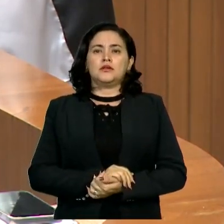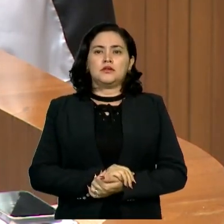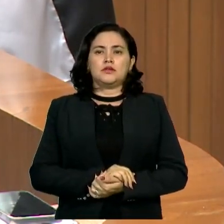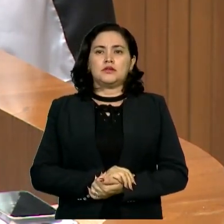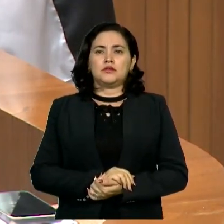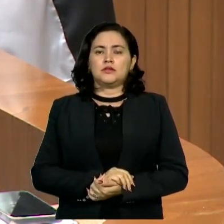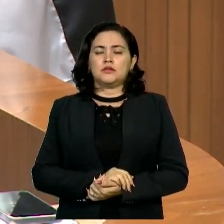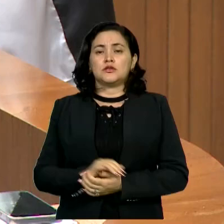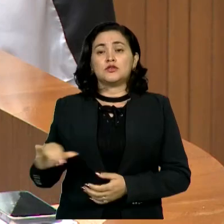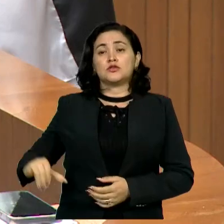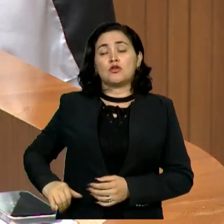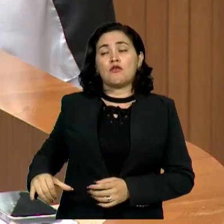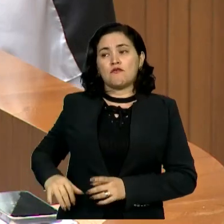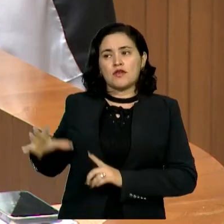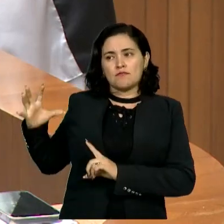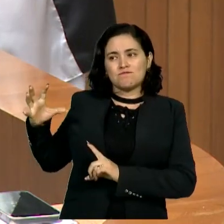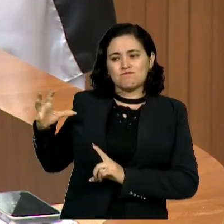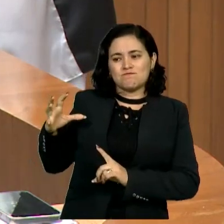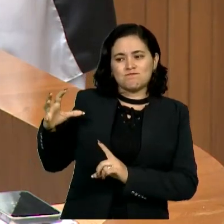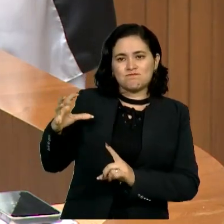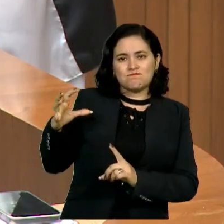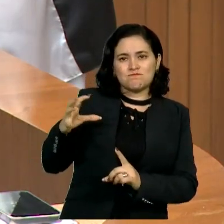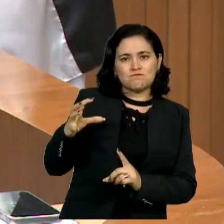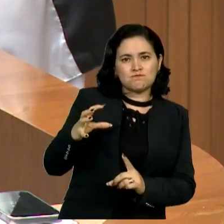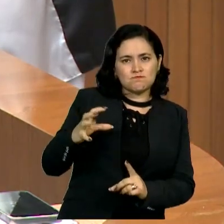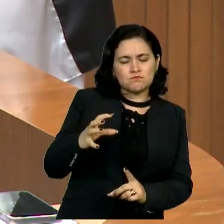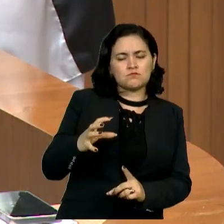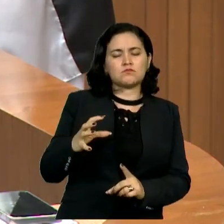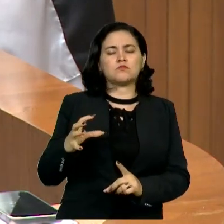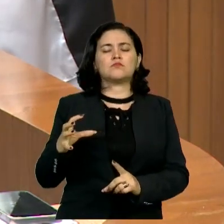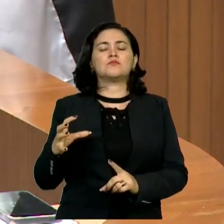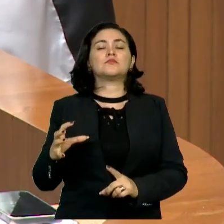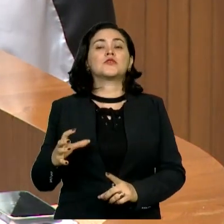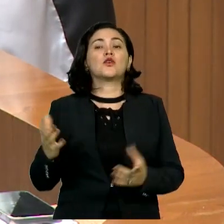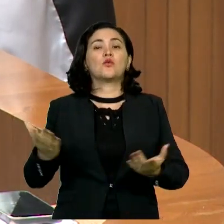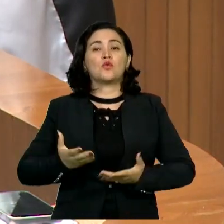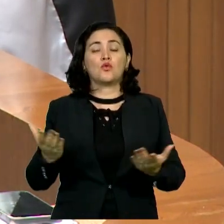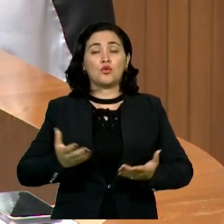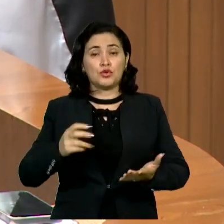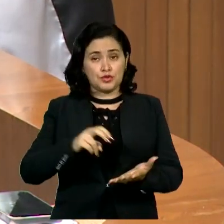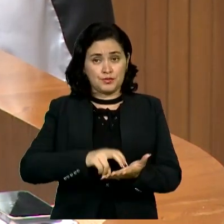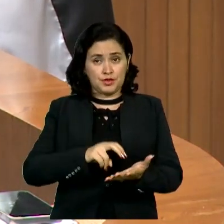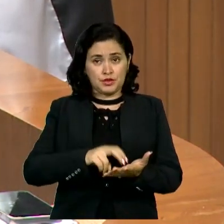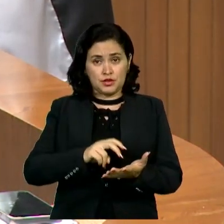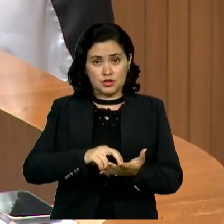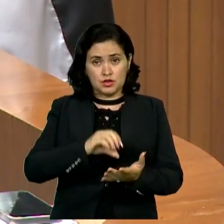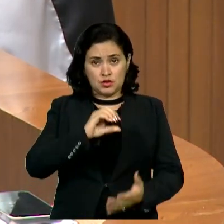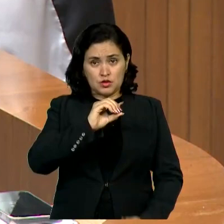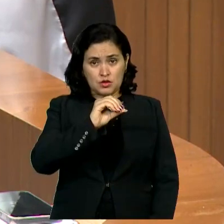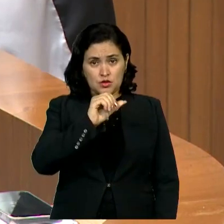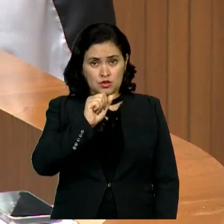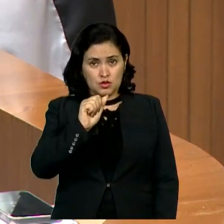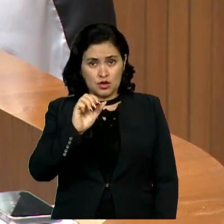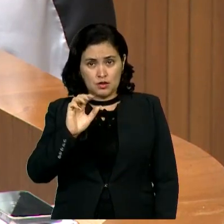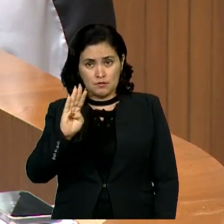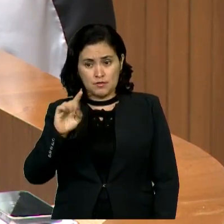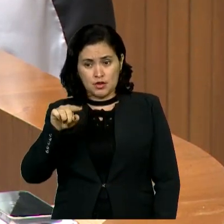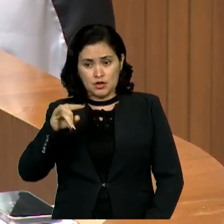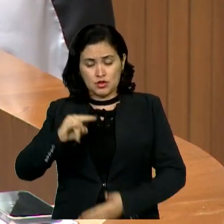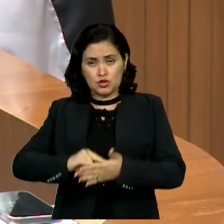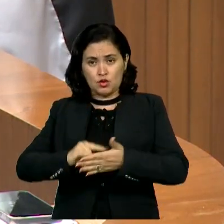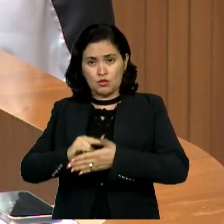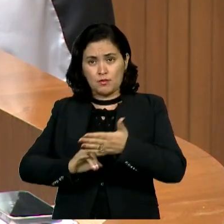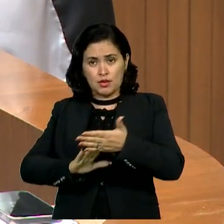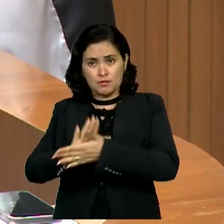corporativas, sai uma estranha nota hoje pela manhã da Ordem dos Advogados do Brasil, o presidente Caio